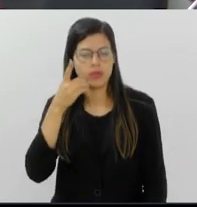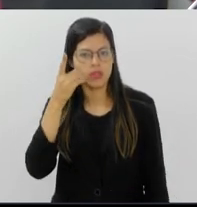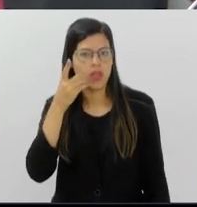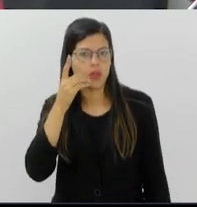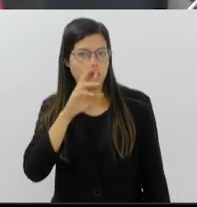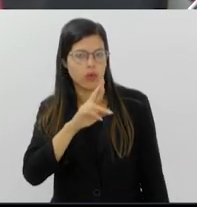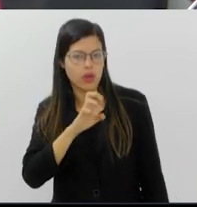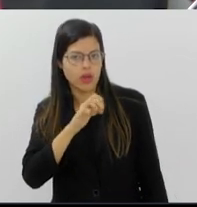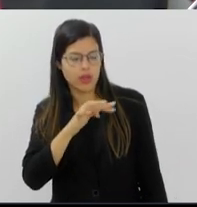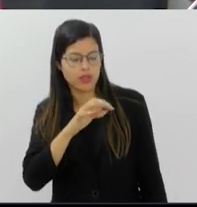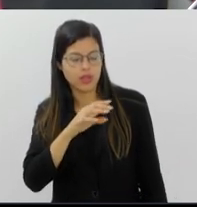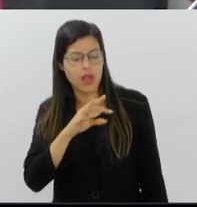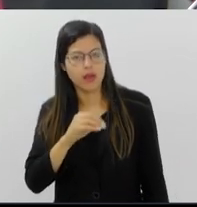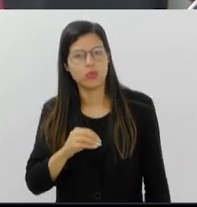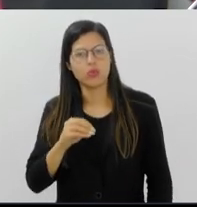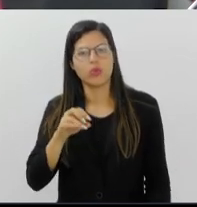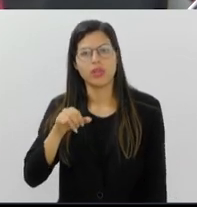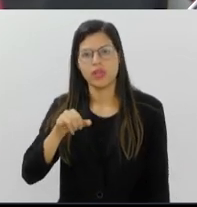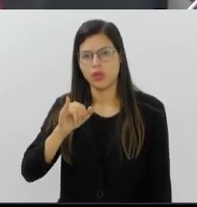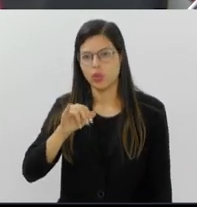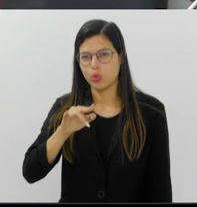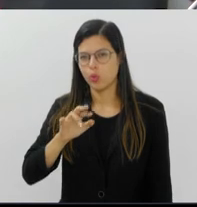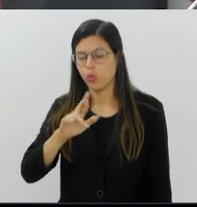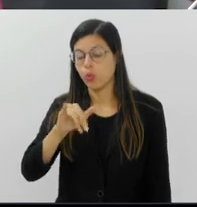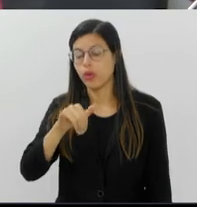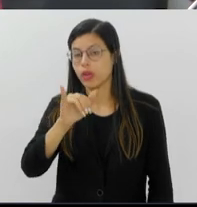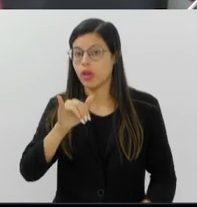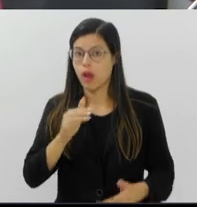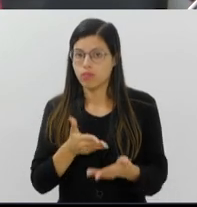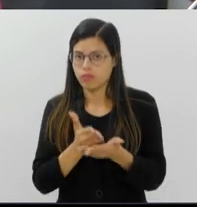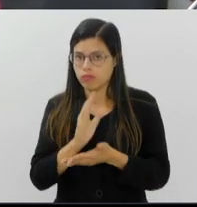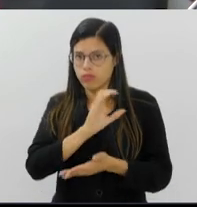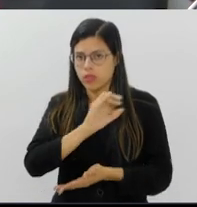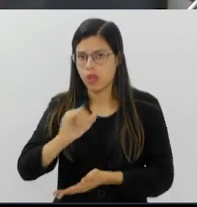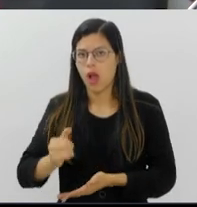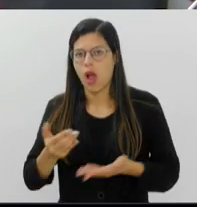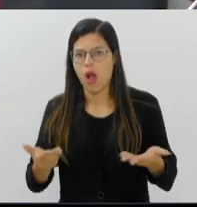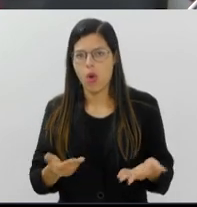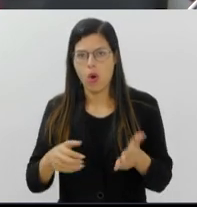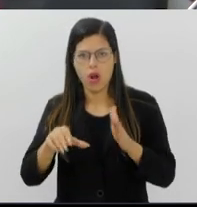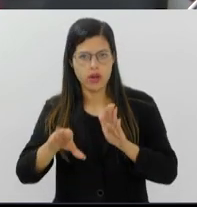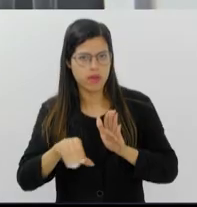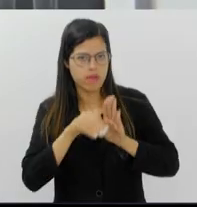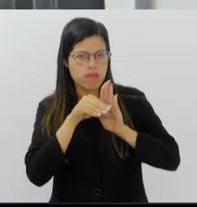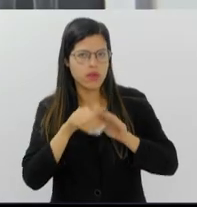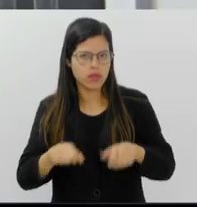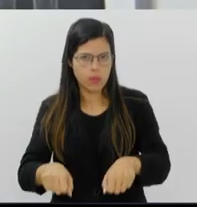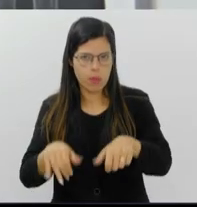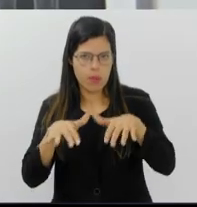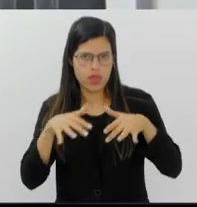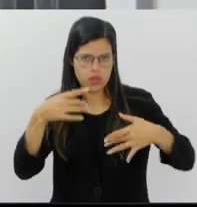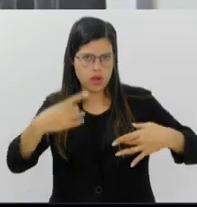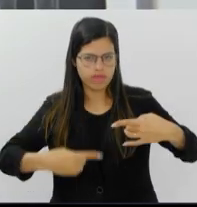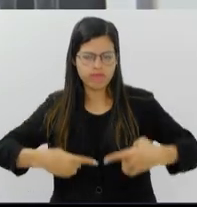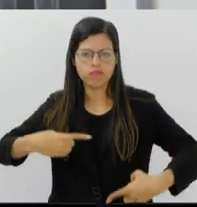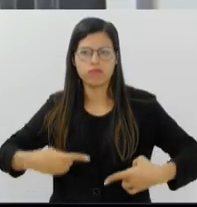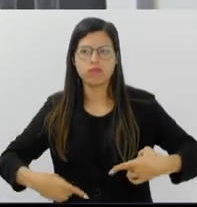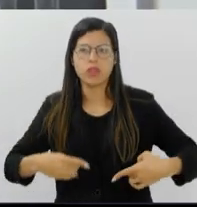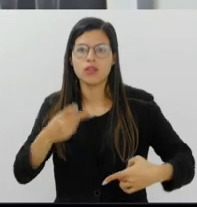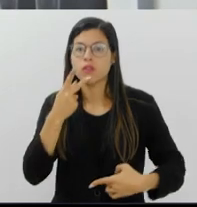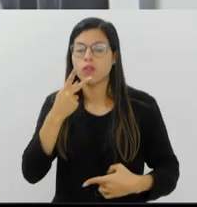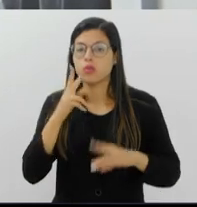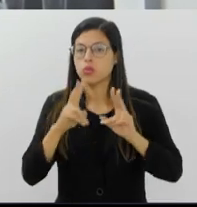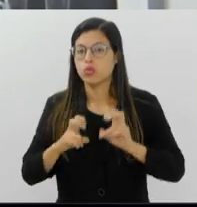Machado e Yuri foi aprovado na CCJ e agora segue com emendas para discussão em plenário. A gente está falando em